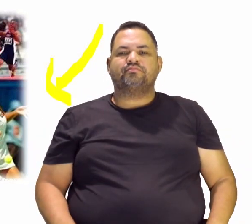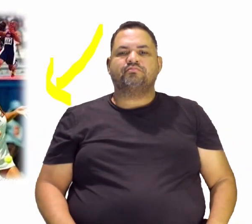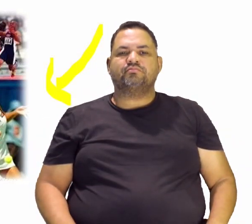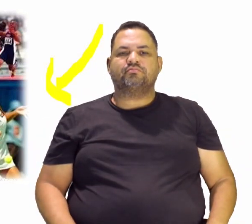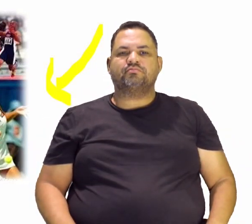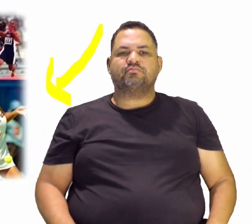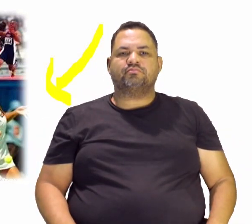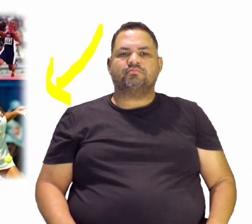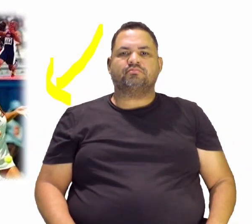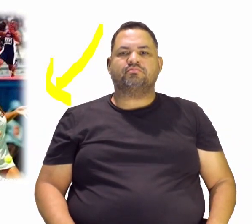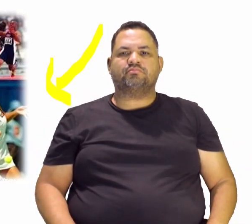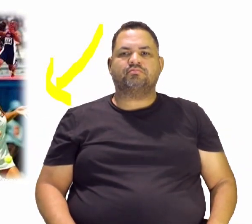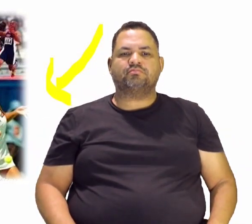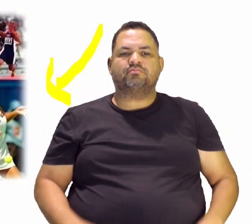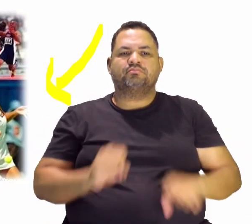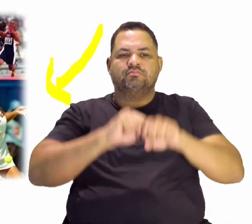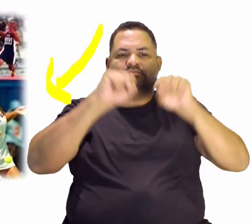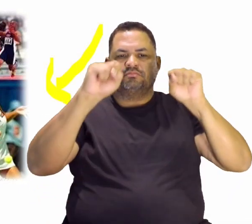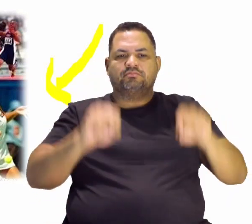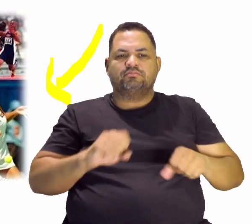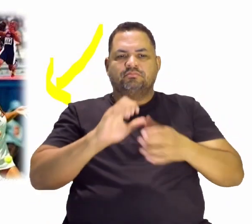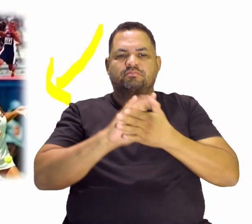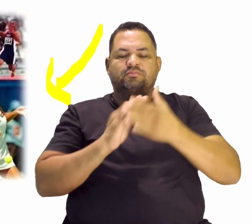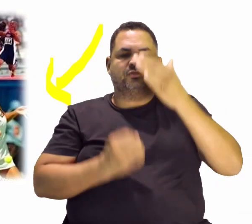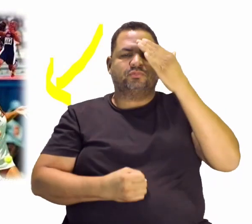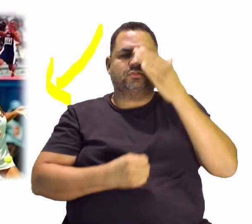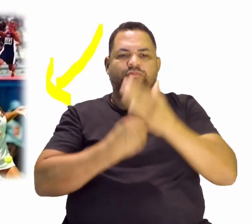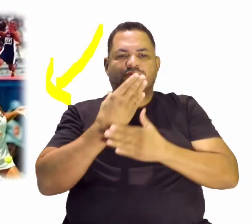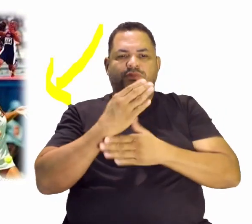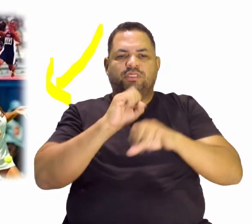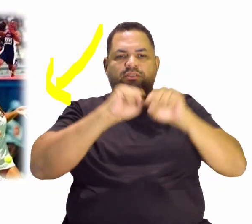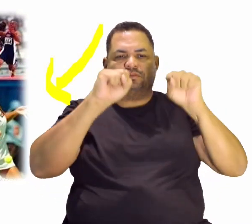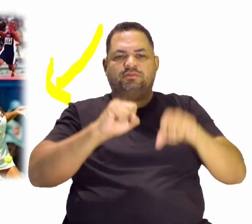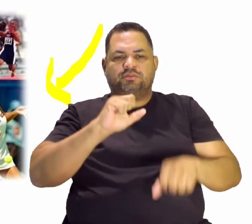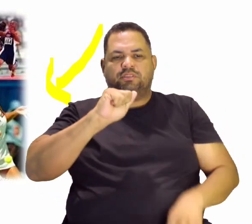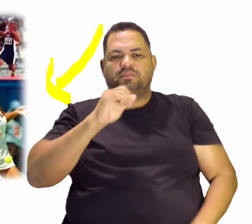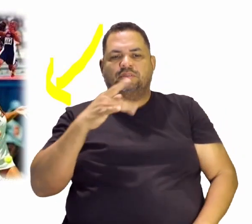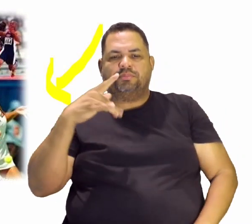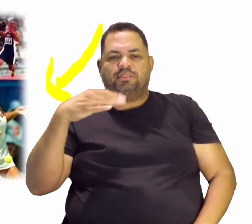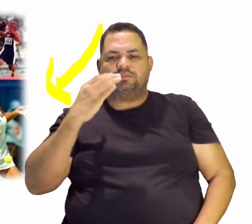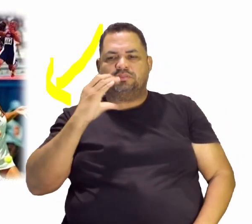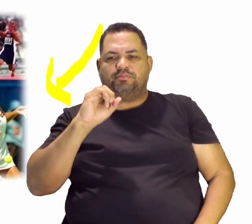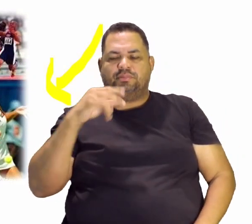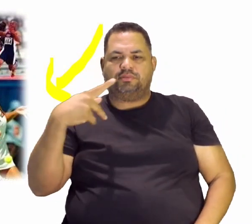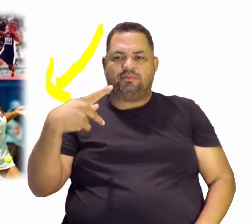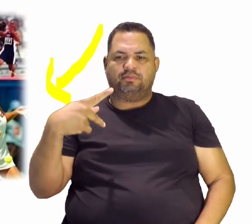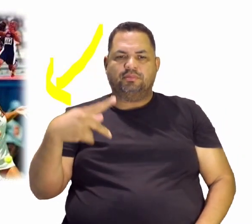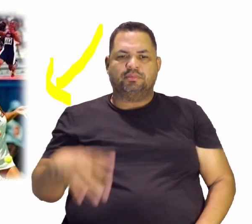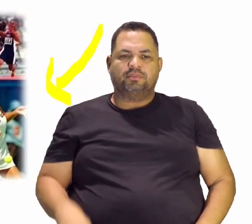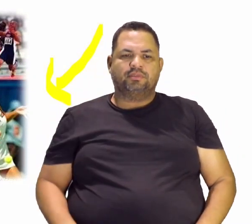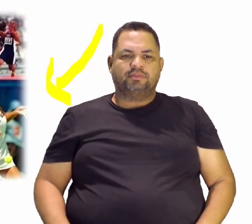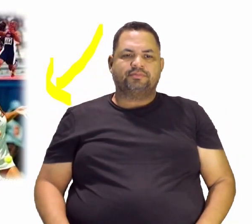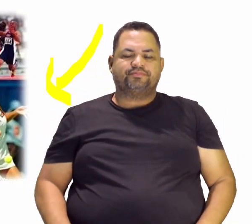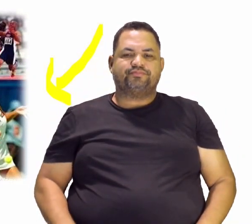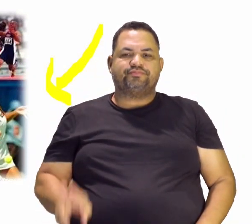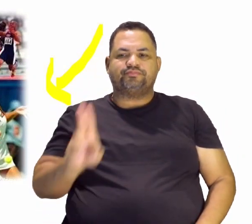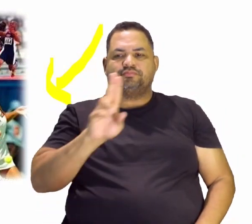vir do sistema ATP-CP. Então, ele é um recurso aí de